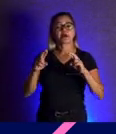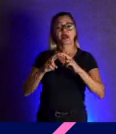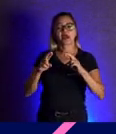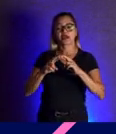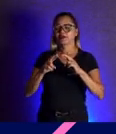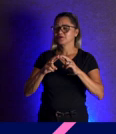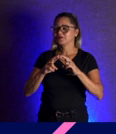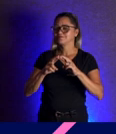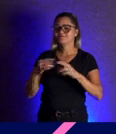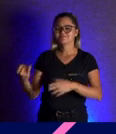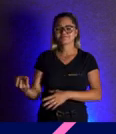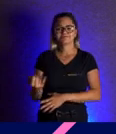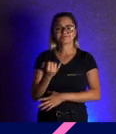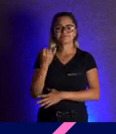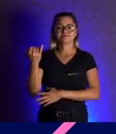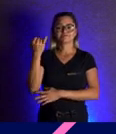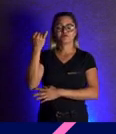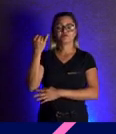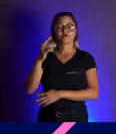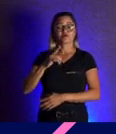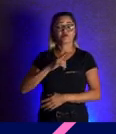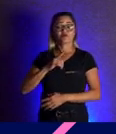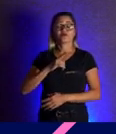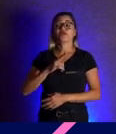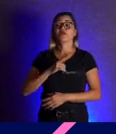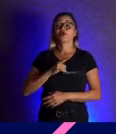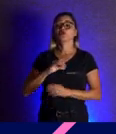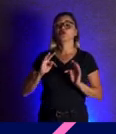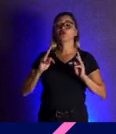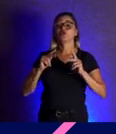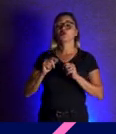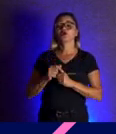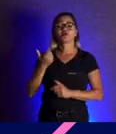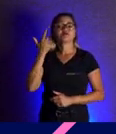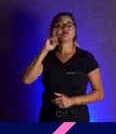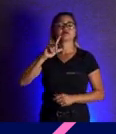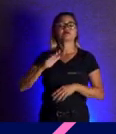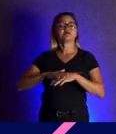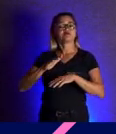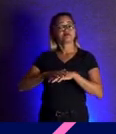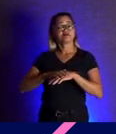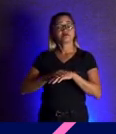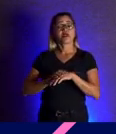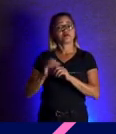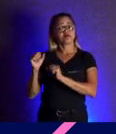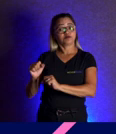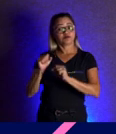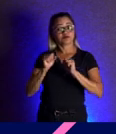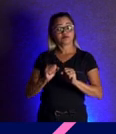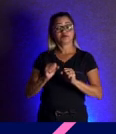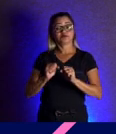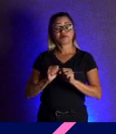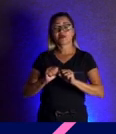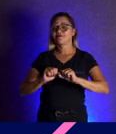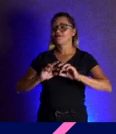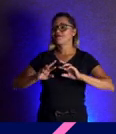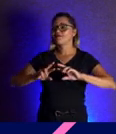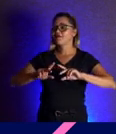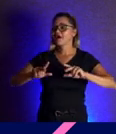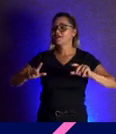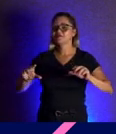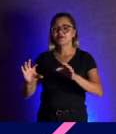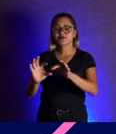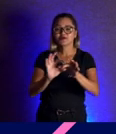muito importante para a gente, né? Porque a gente tem... tudo que a gente consegue fazer, na verdade, é mais poderoso, porque tem muita gente